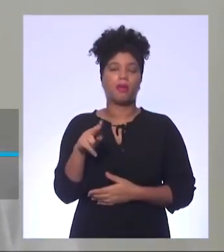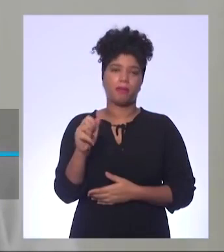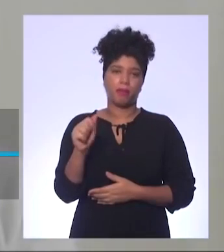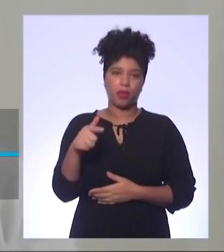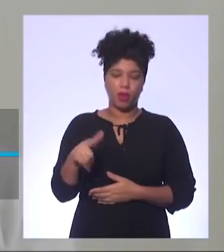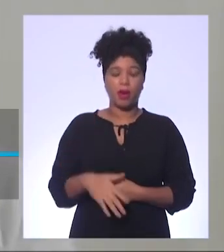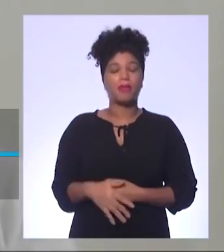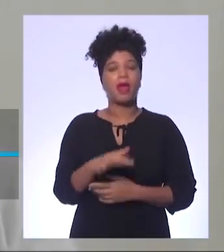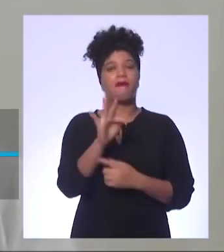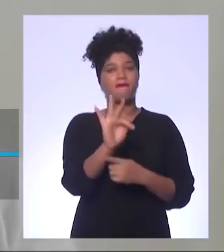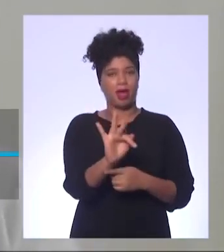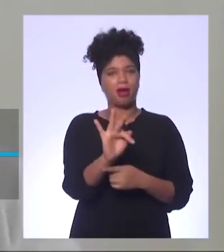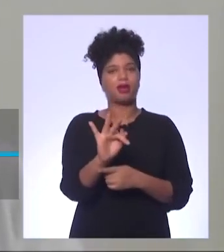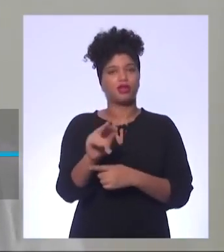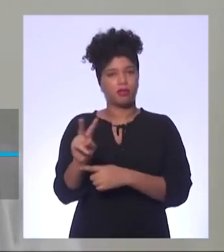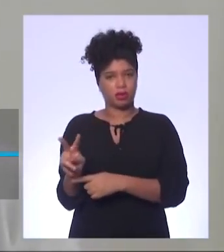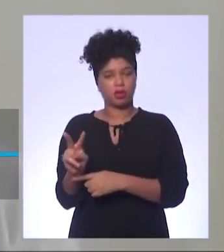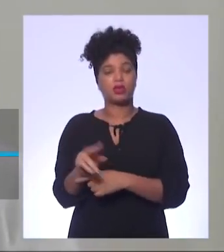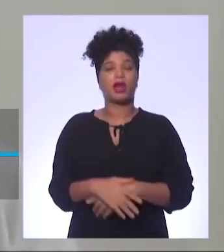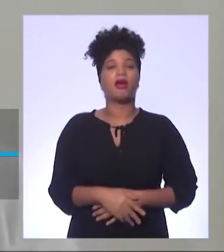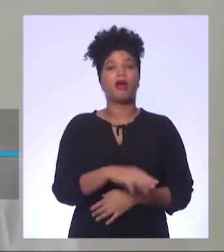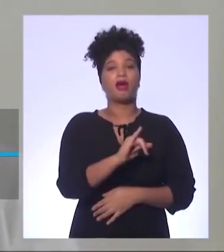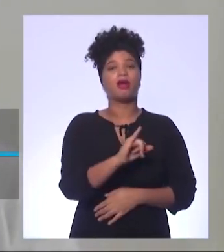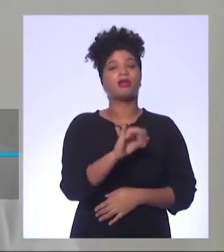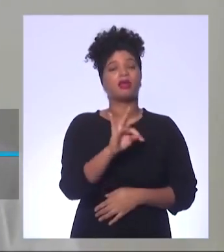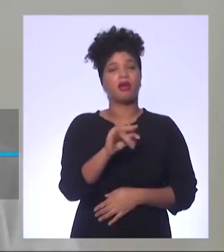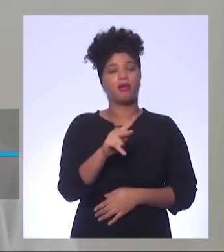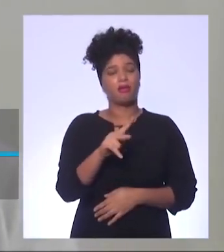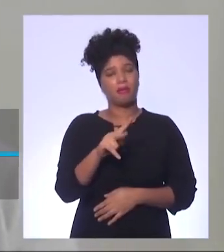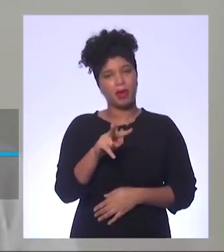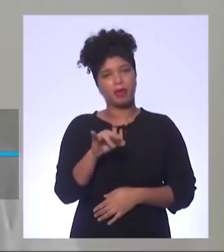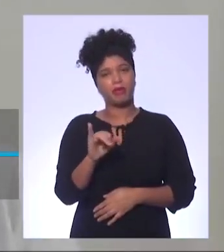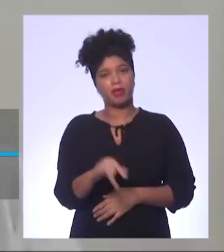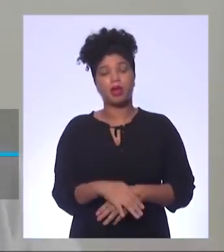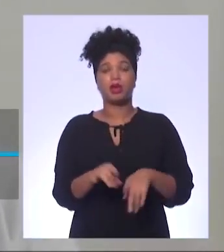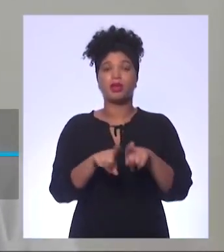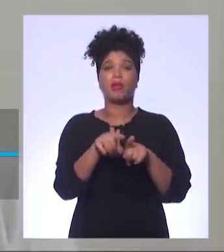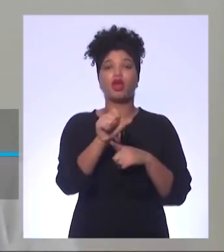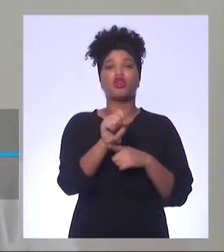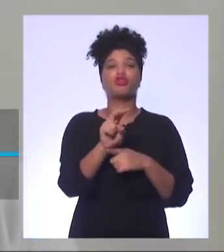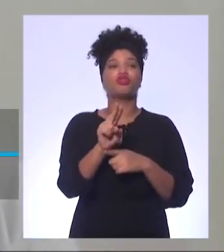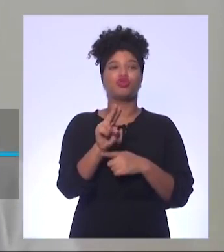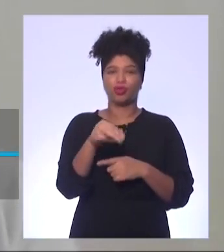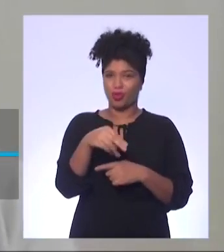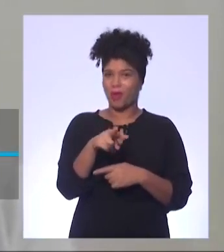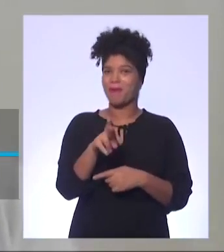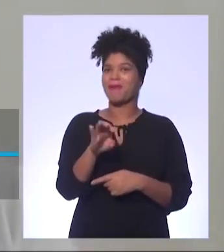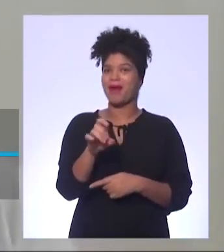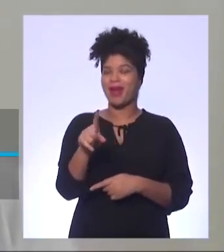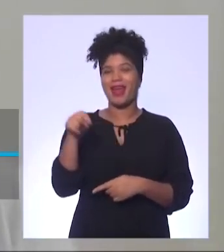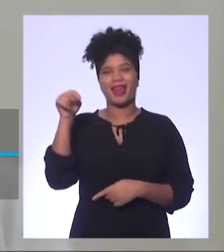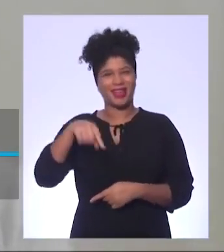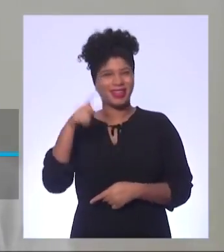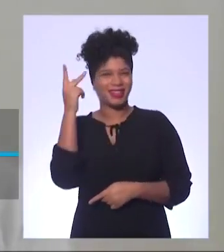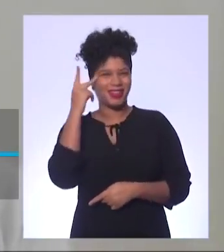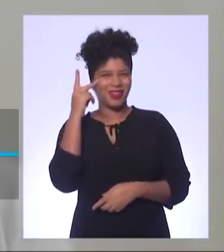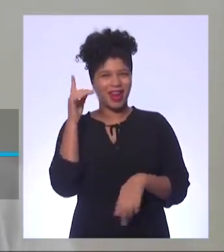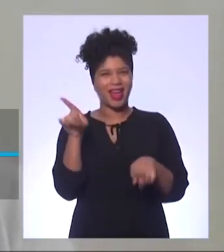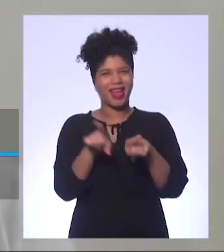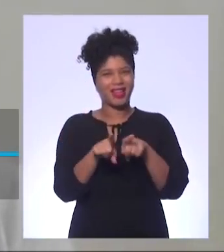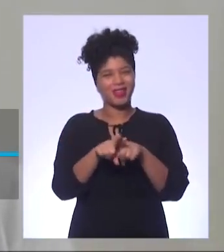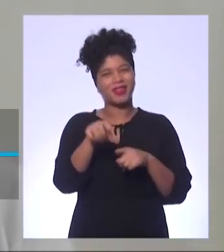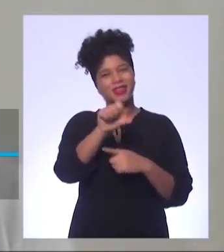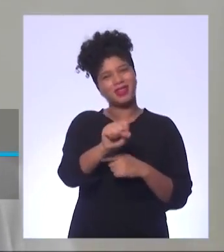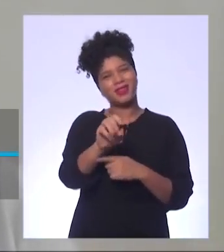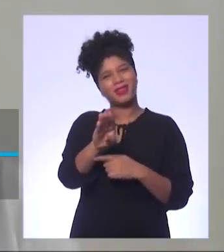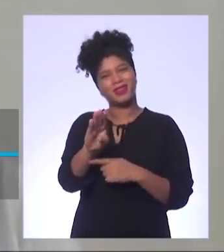de Vasconcelos, Itapevi, Pirajuí, Sumaré, aqui de São Paulo, capital, e de São Bernardo do Campo.